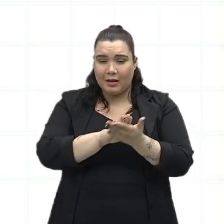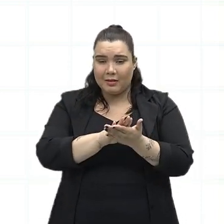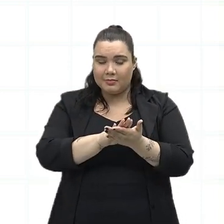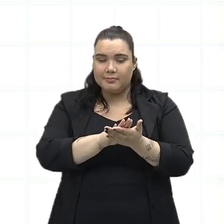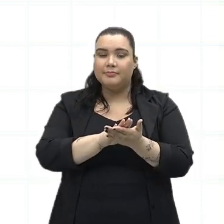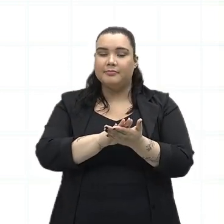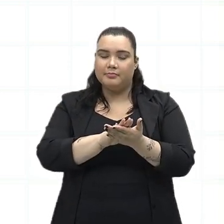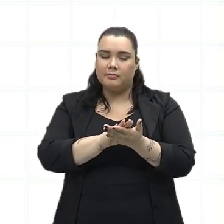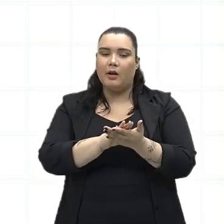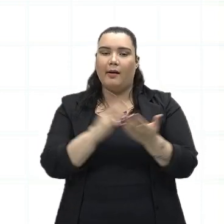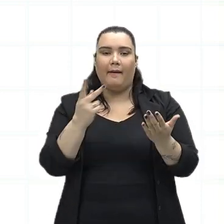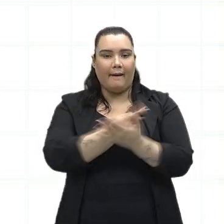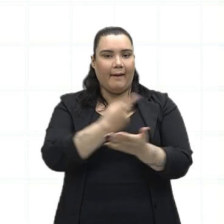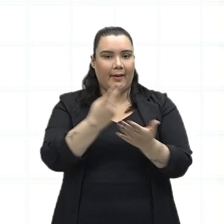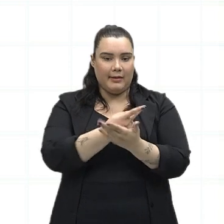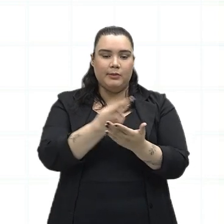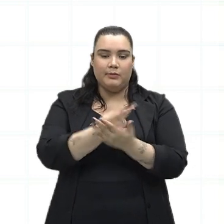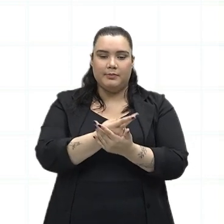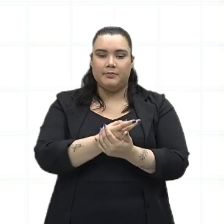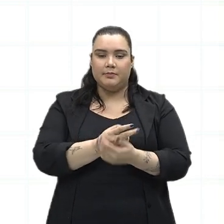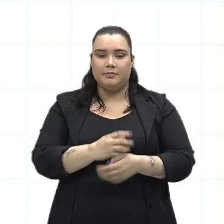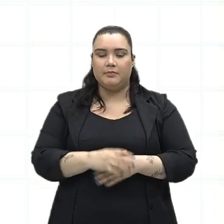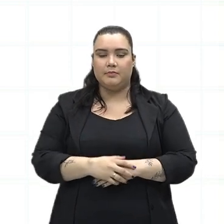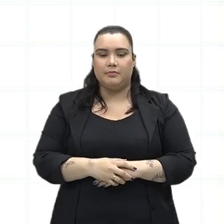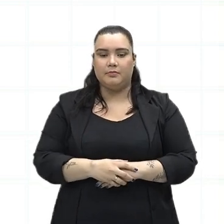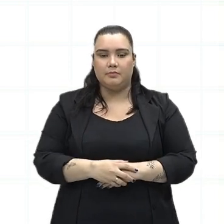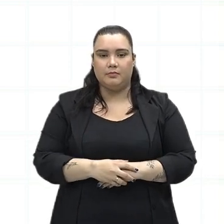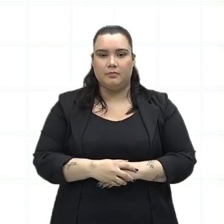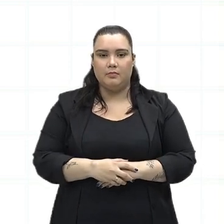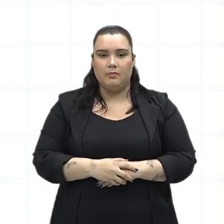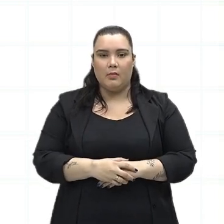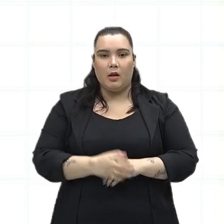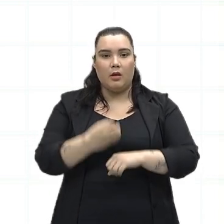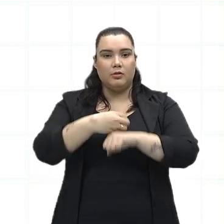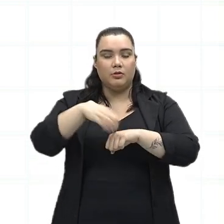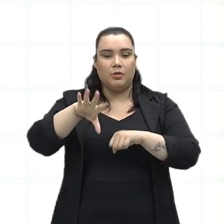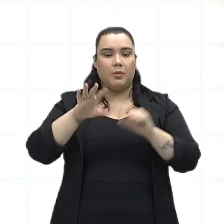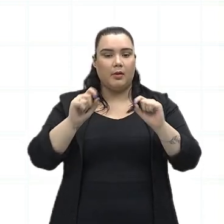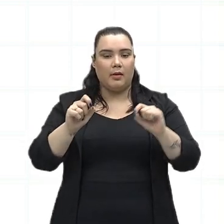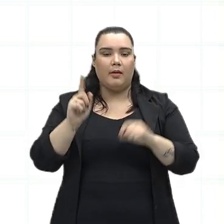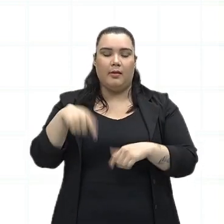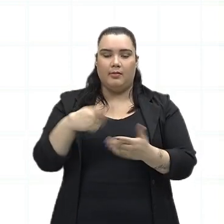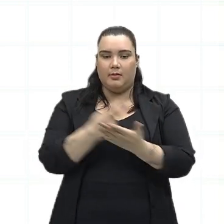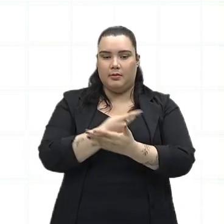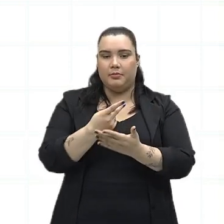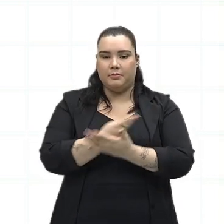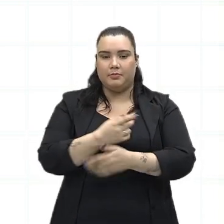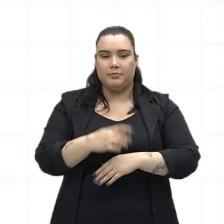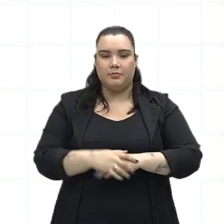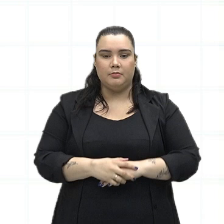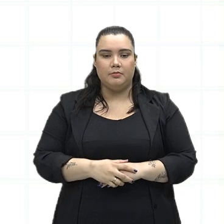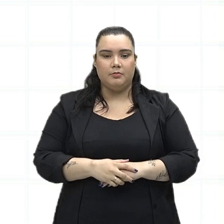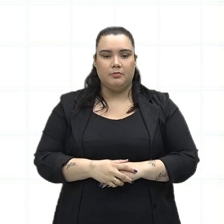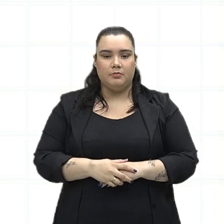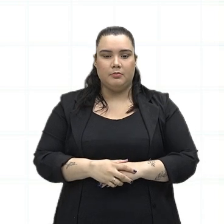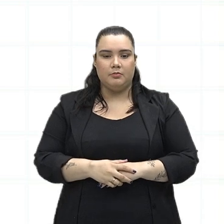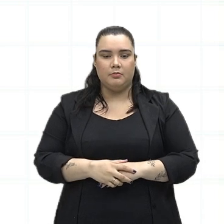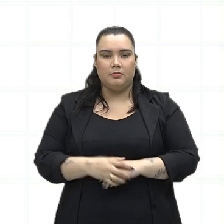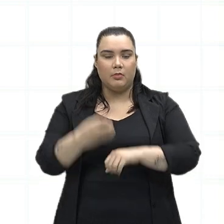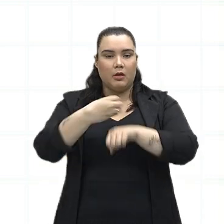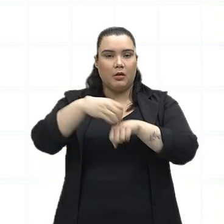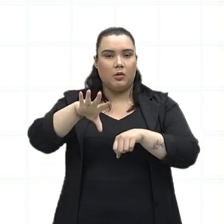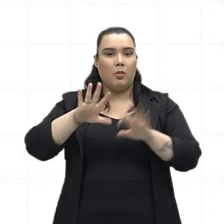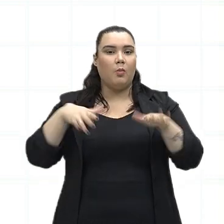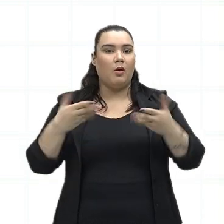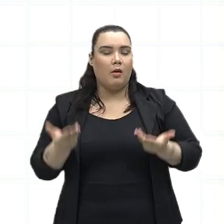é uma afirmação falsa, tá bom? A dica seria, né? Então, é falso, ó. Falso. A dica